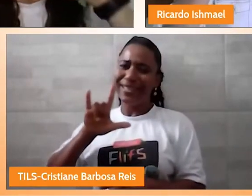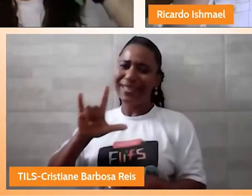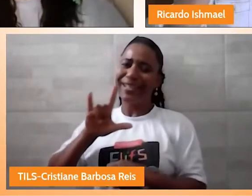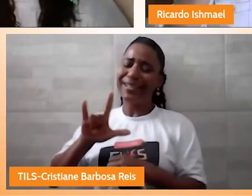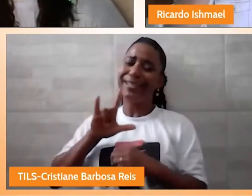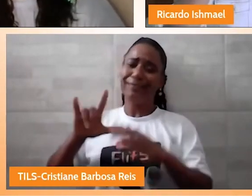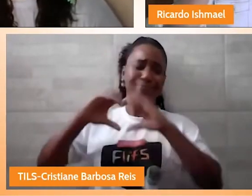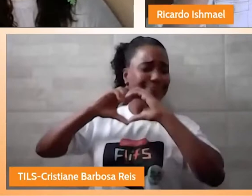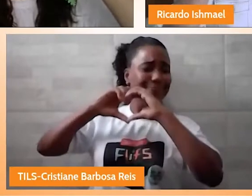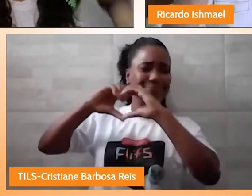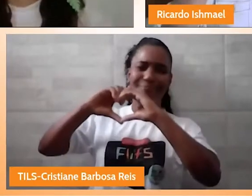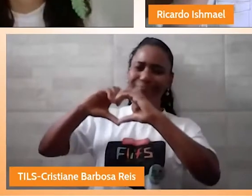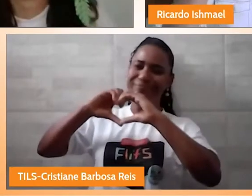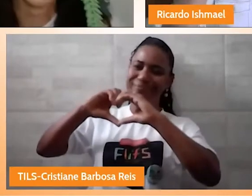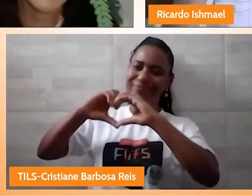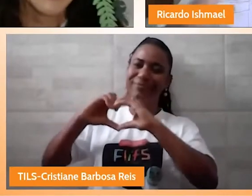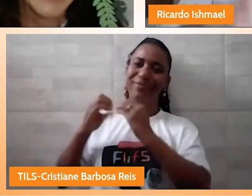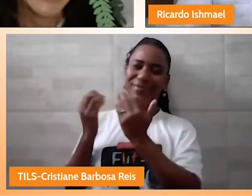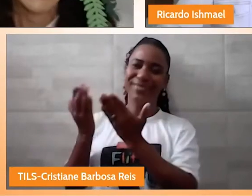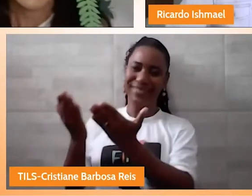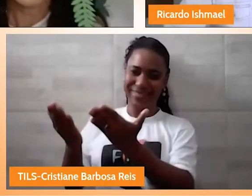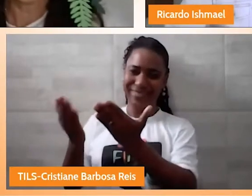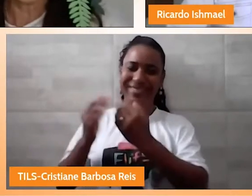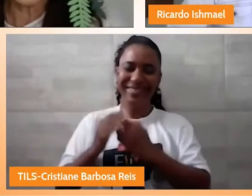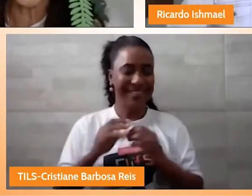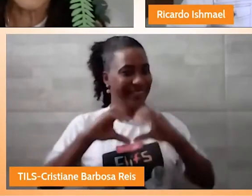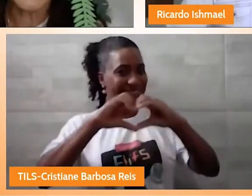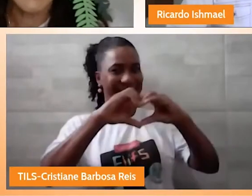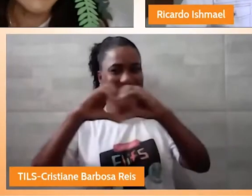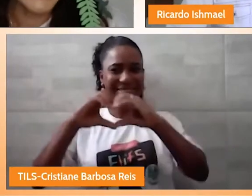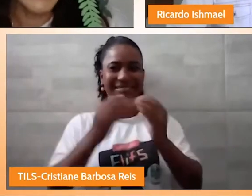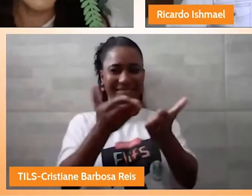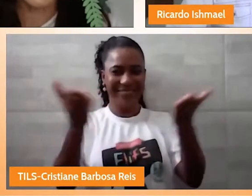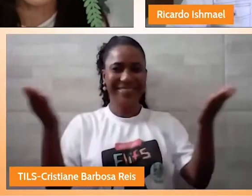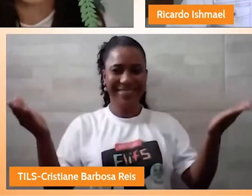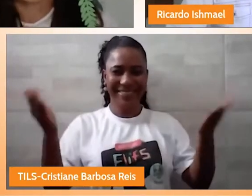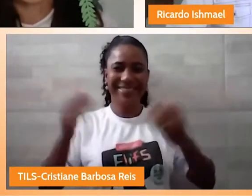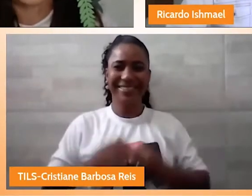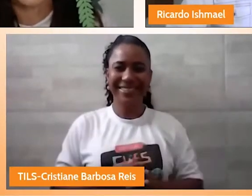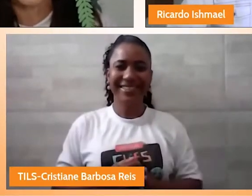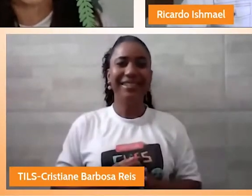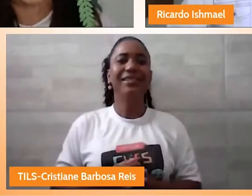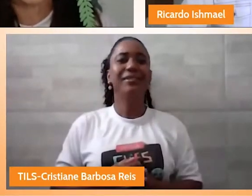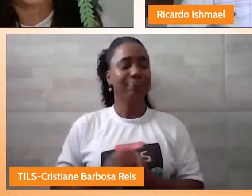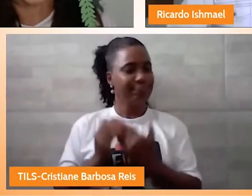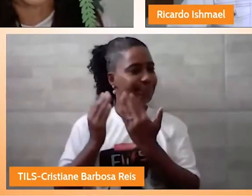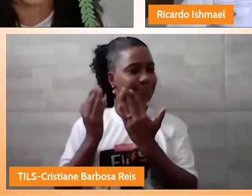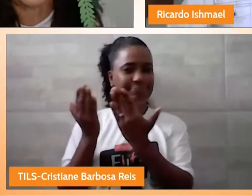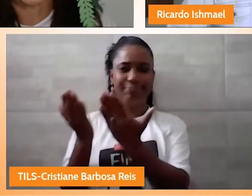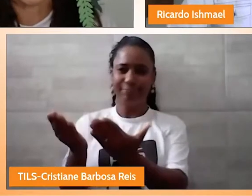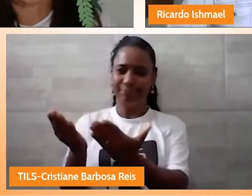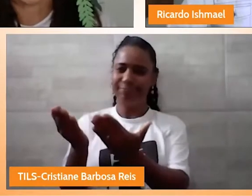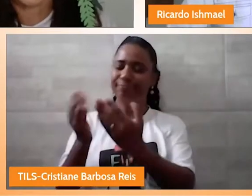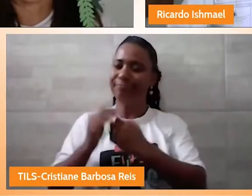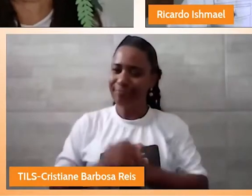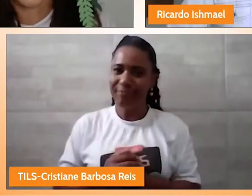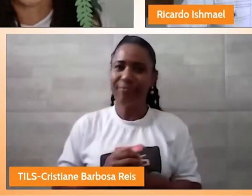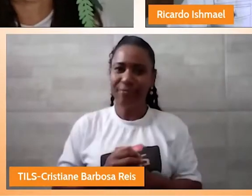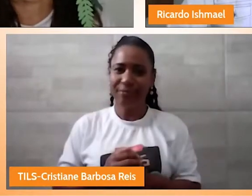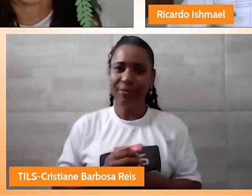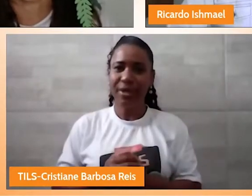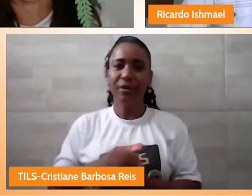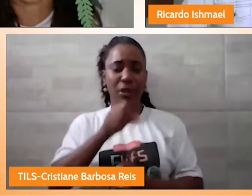você, então. Para você. E você, assim, você transita na questão